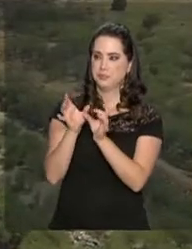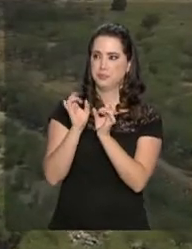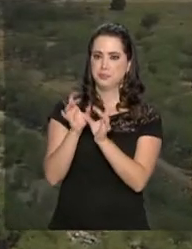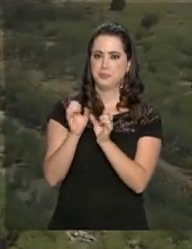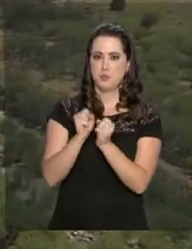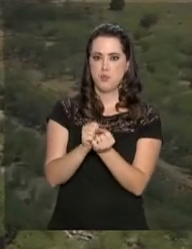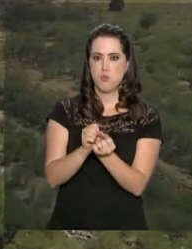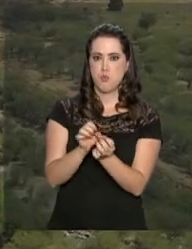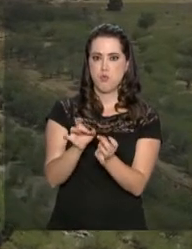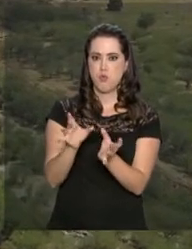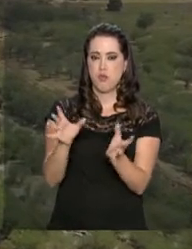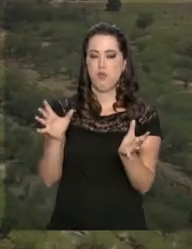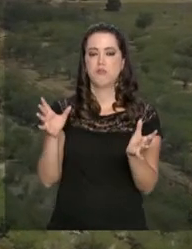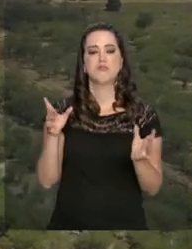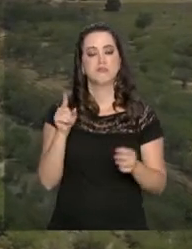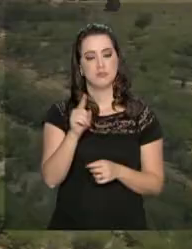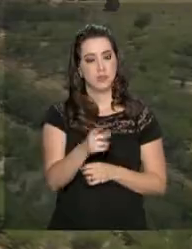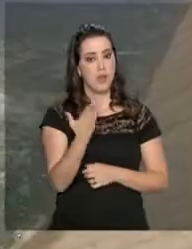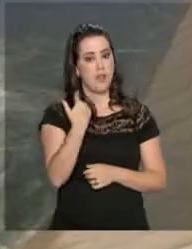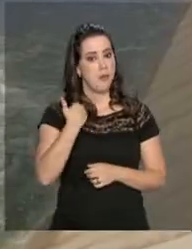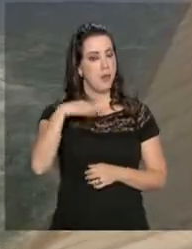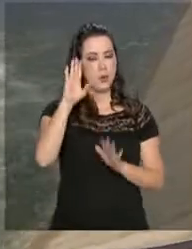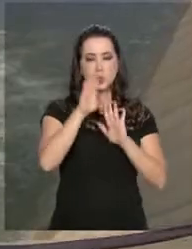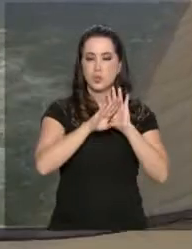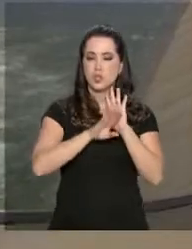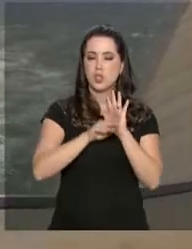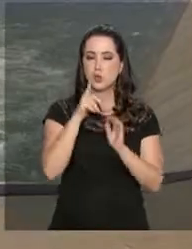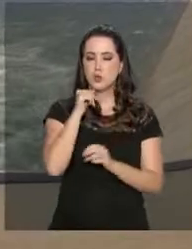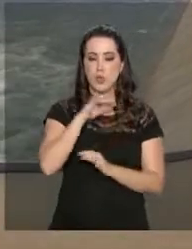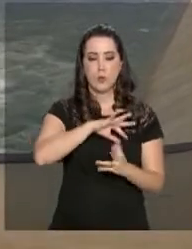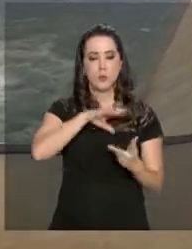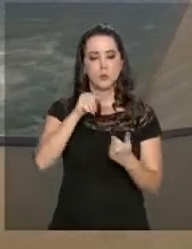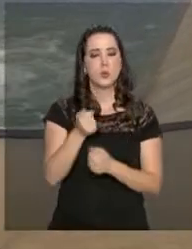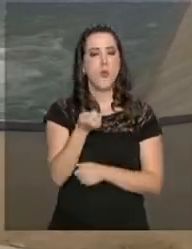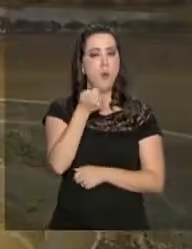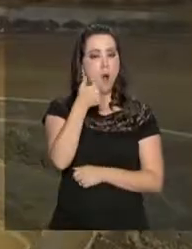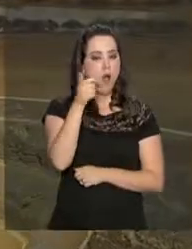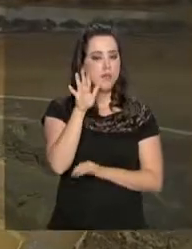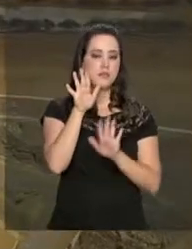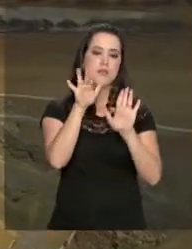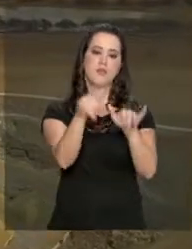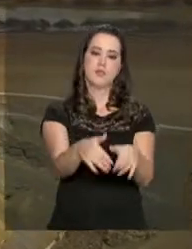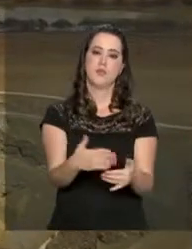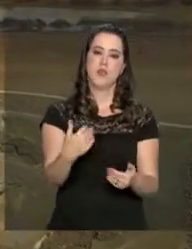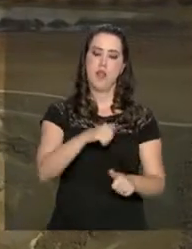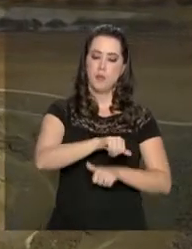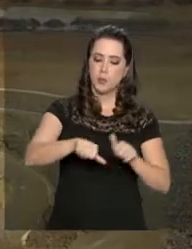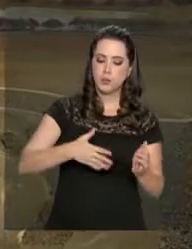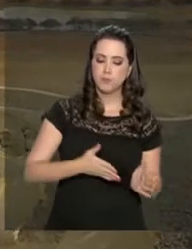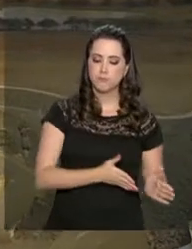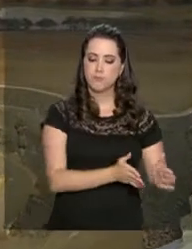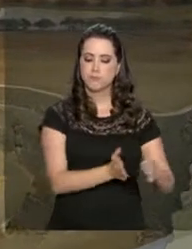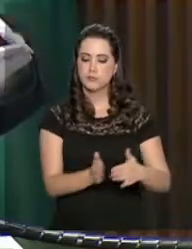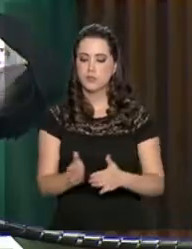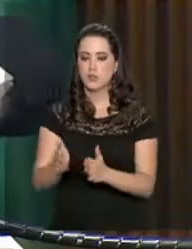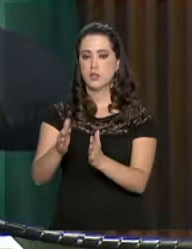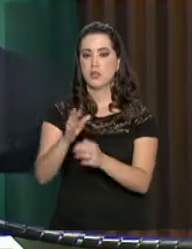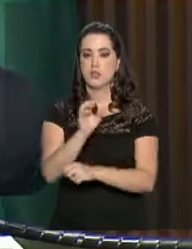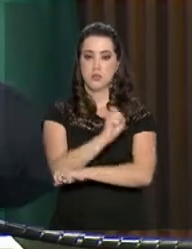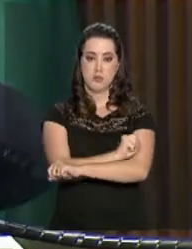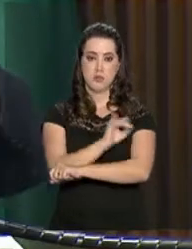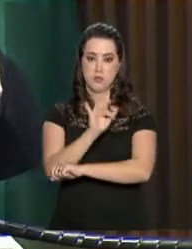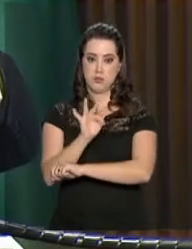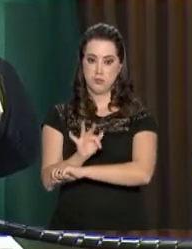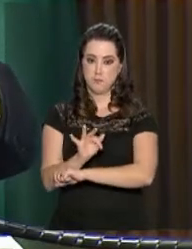um dos maiores projetos hídricos do mundo está prestes a ser concluído a transposição do rio são francisco a